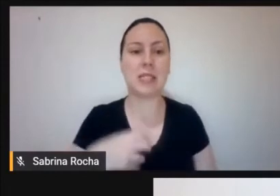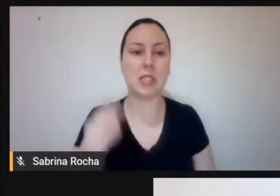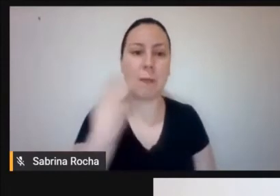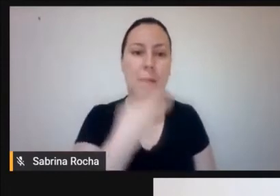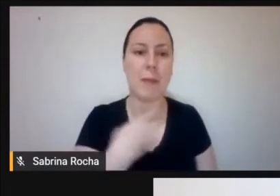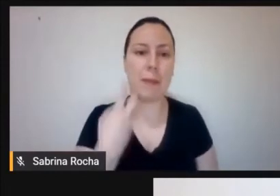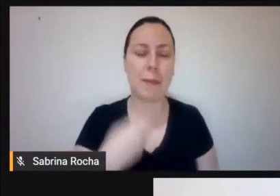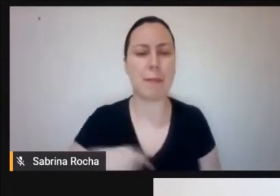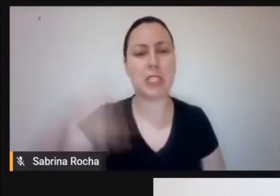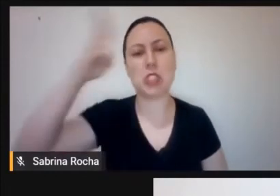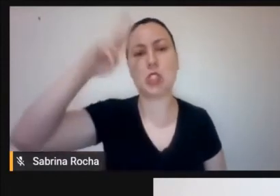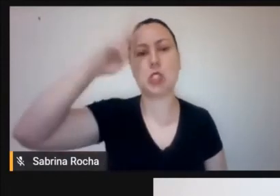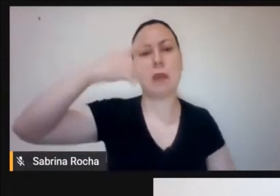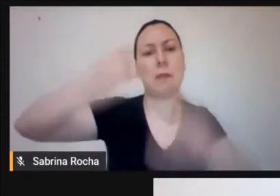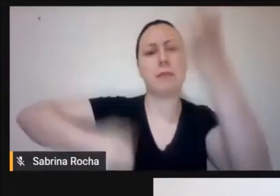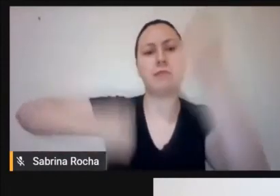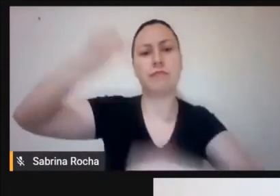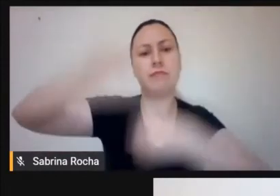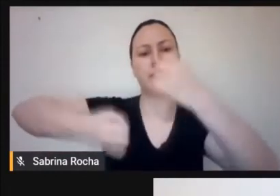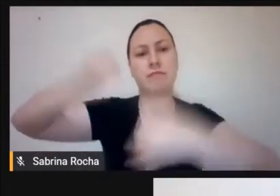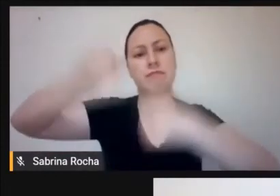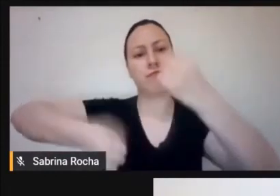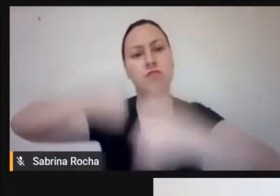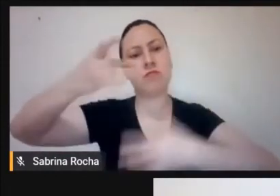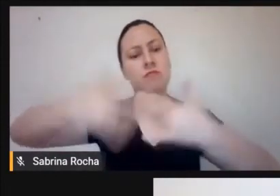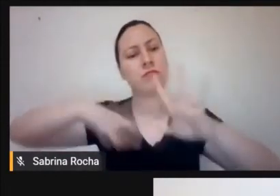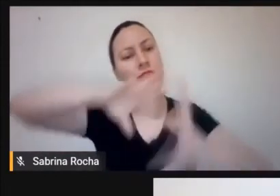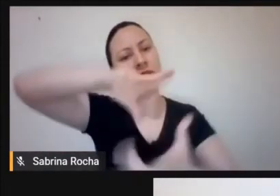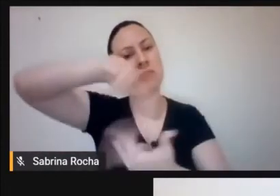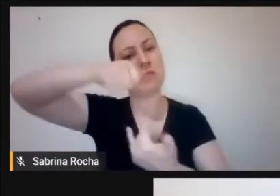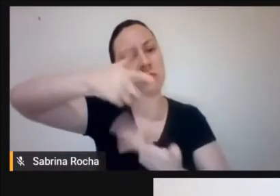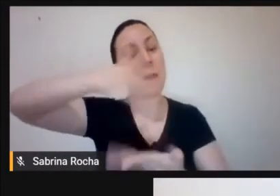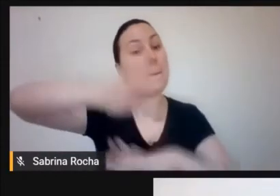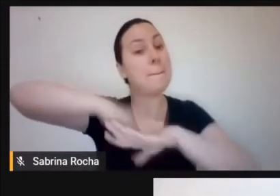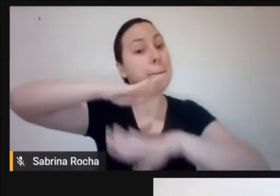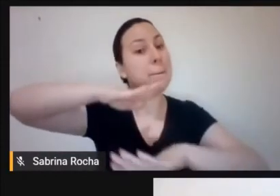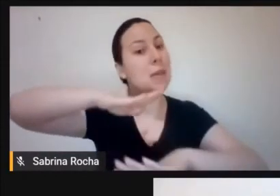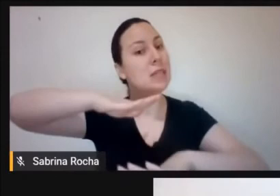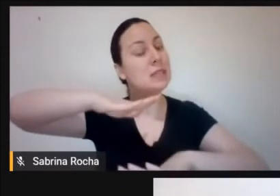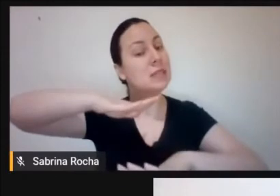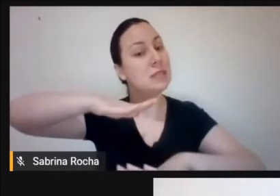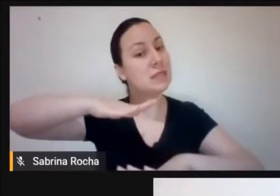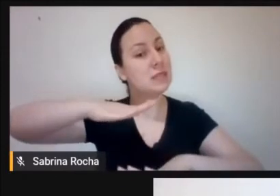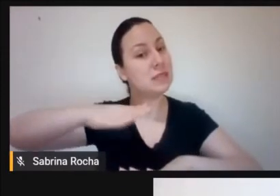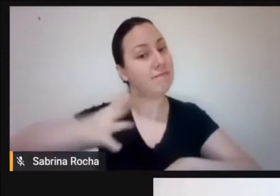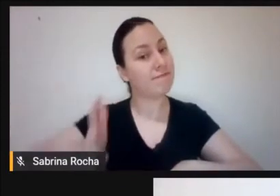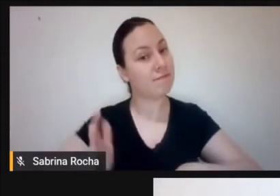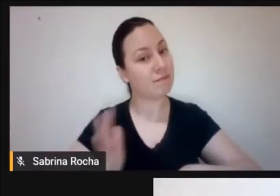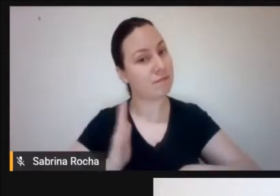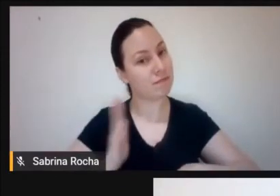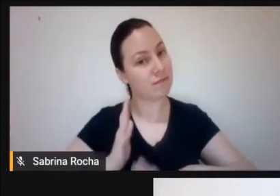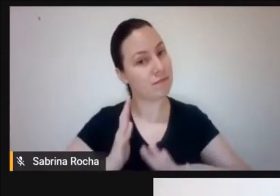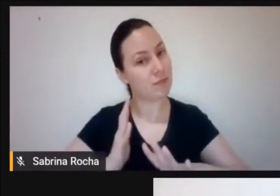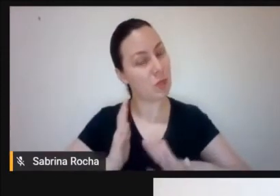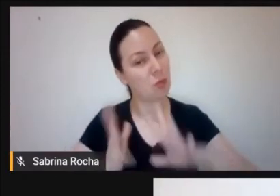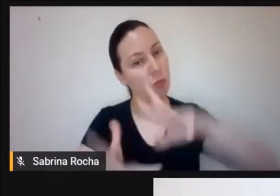contação de história, mais narrativa tiver sobre o mundo, mais rico o mundo será.